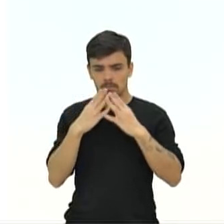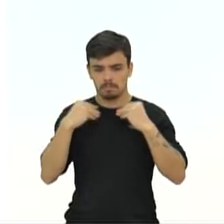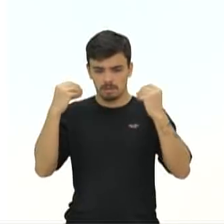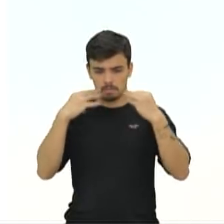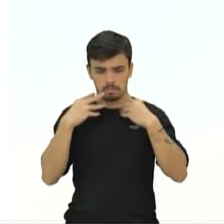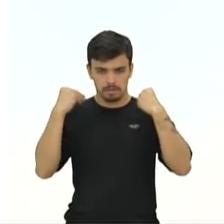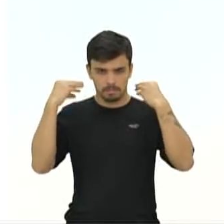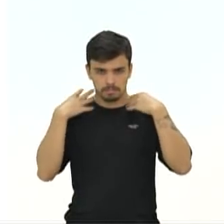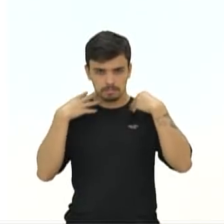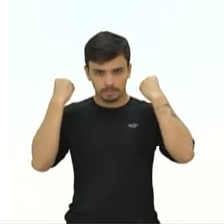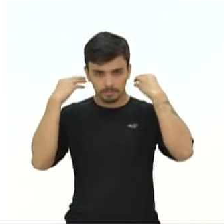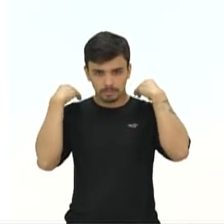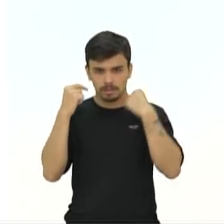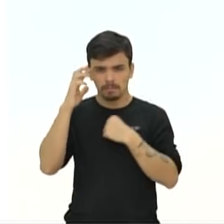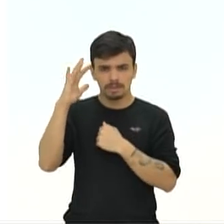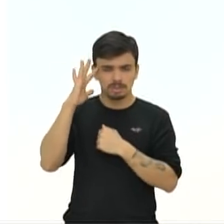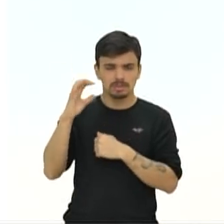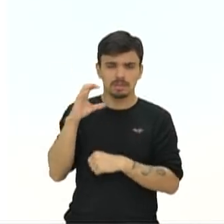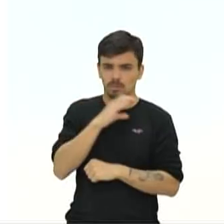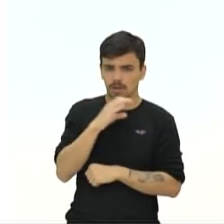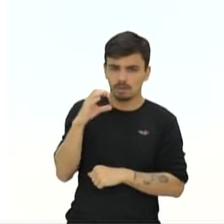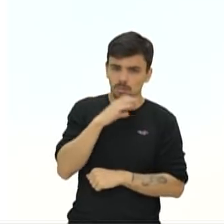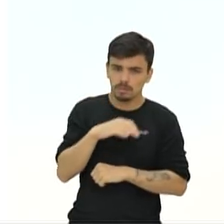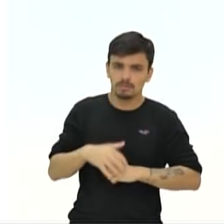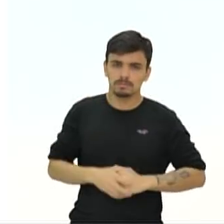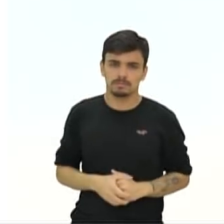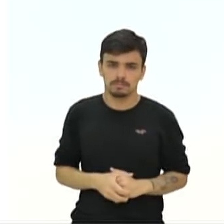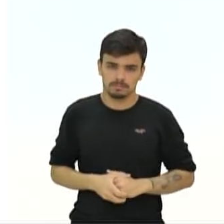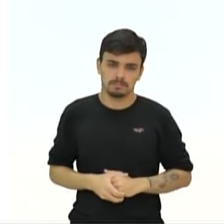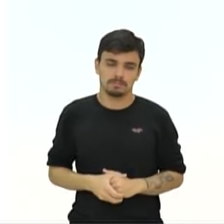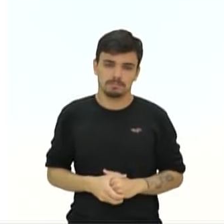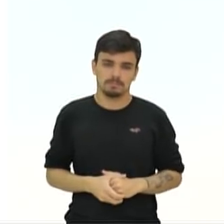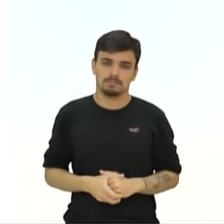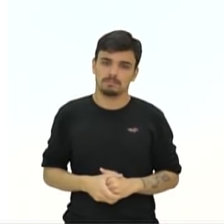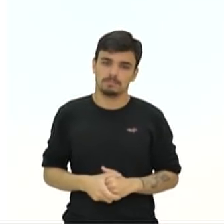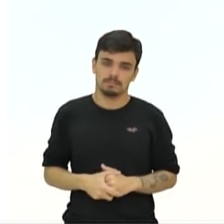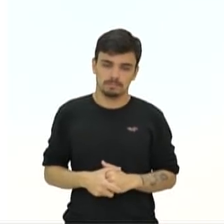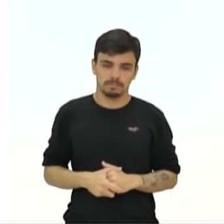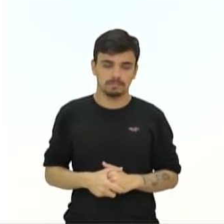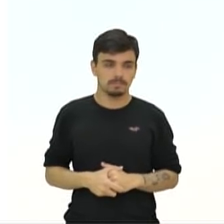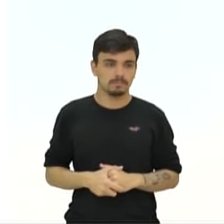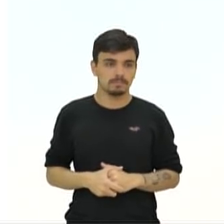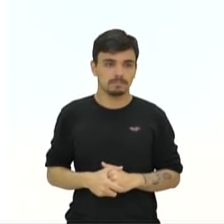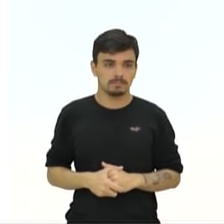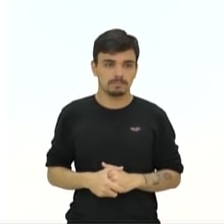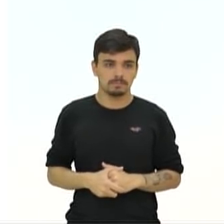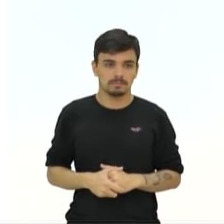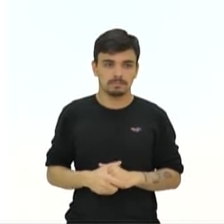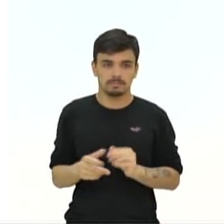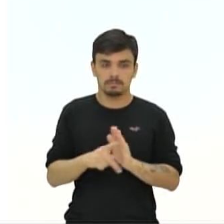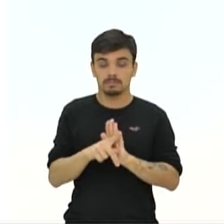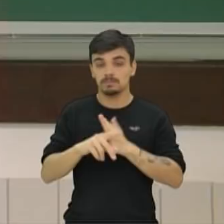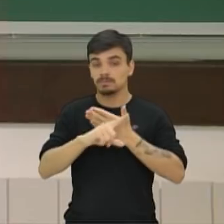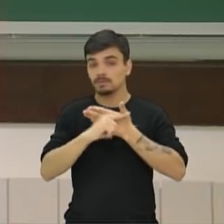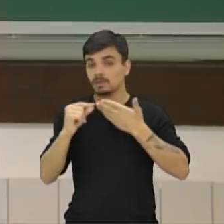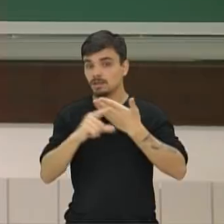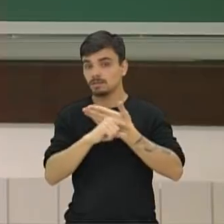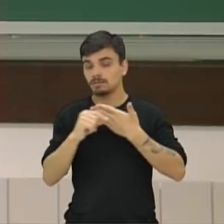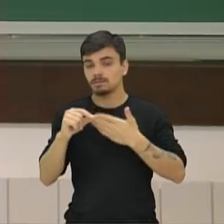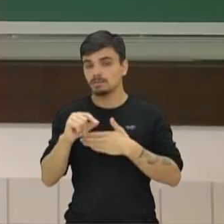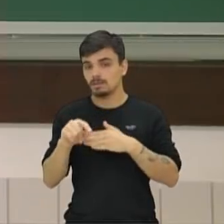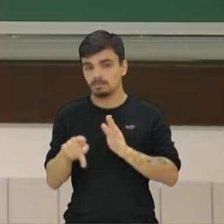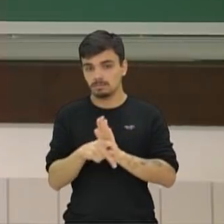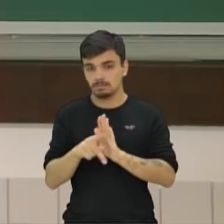muito essas golas. Imagine o calor que eles passavam, galerinha. Miguel de Cervantes, olha lá, do artista Juan Martínez,